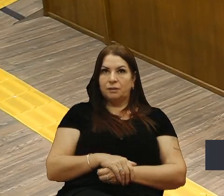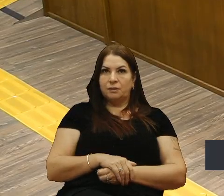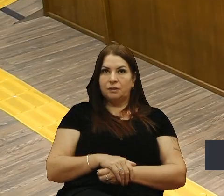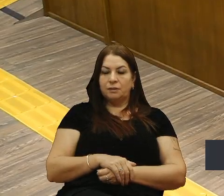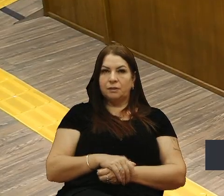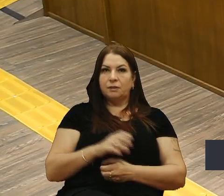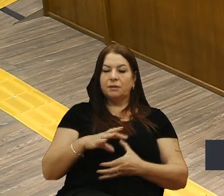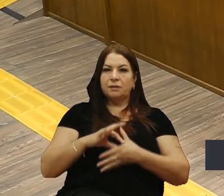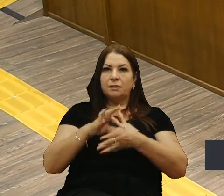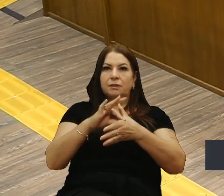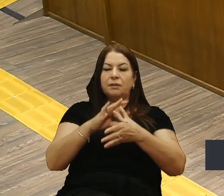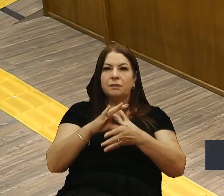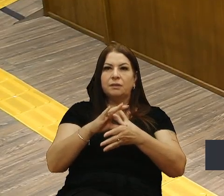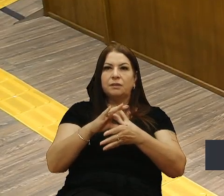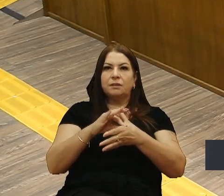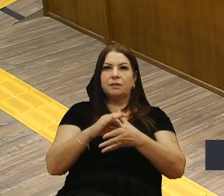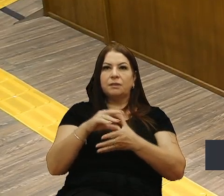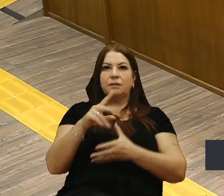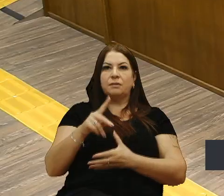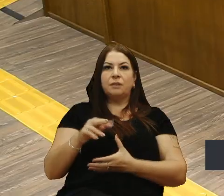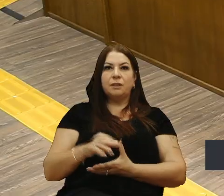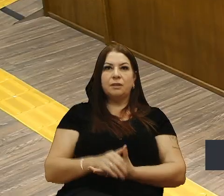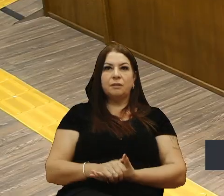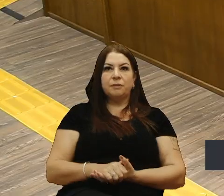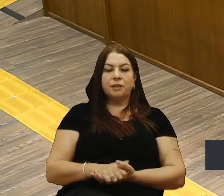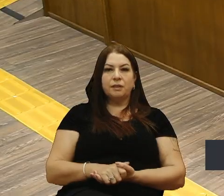Uma declaração de líder para a bancada do PT.